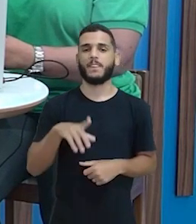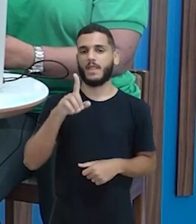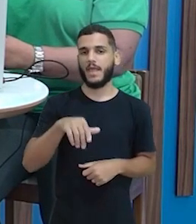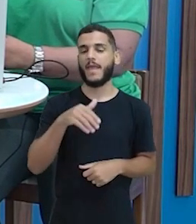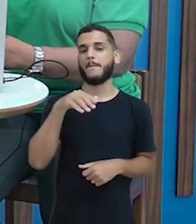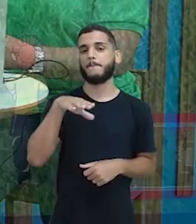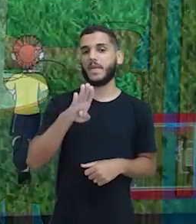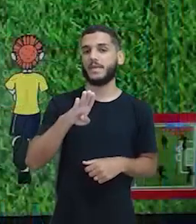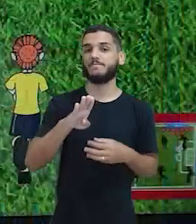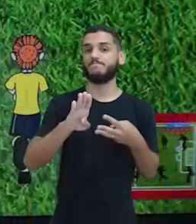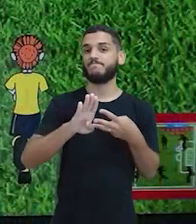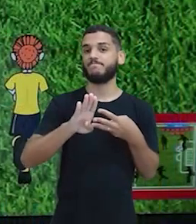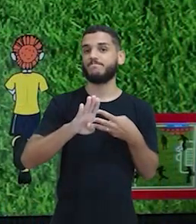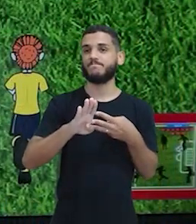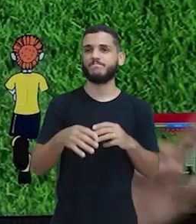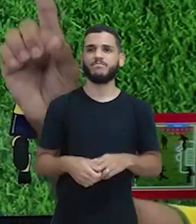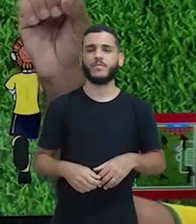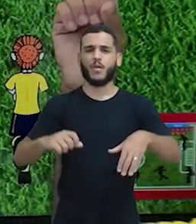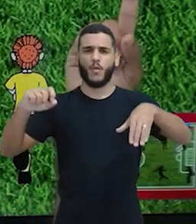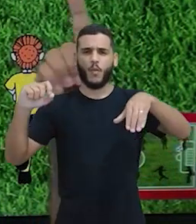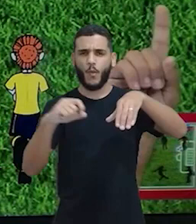ver se Oi bora ver